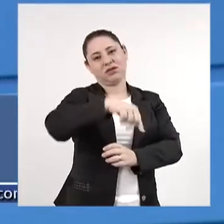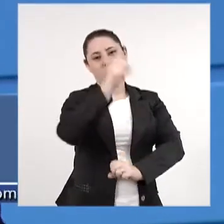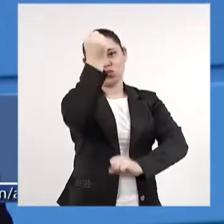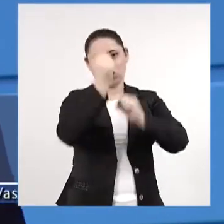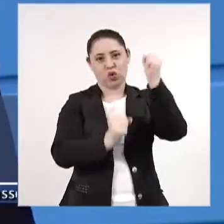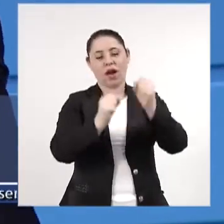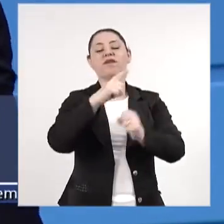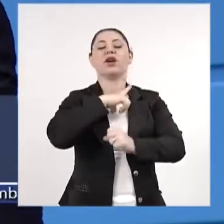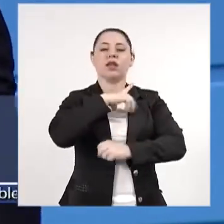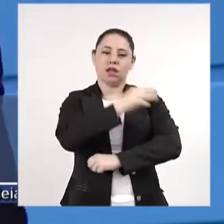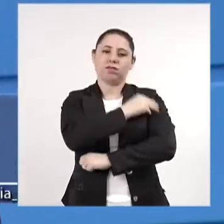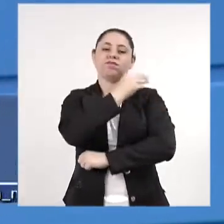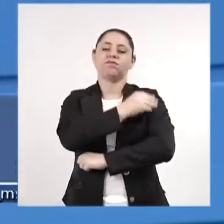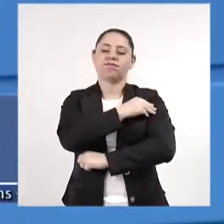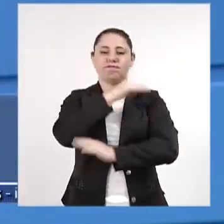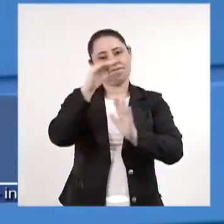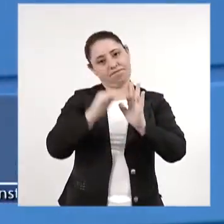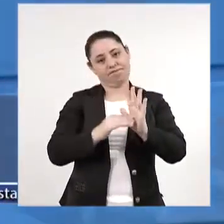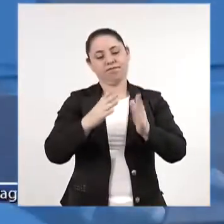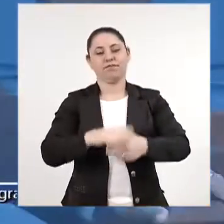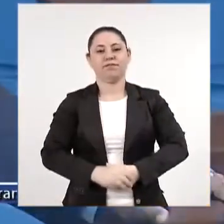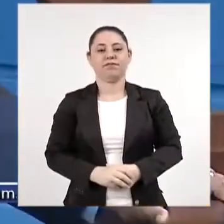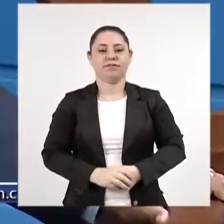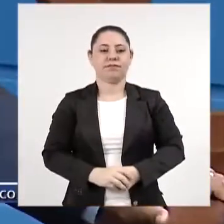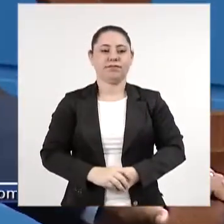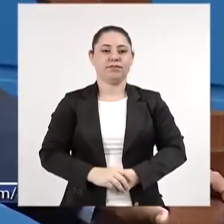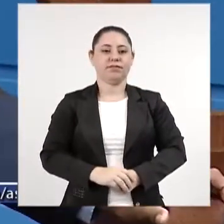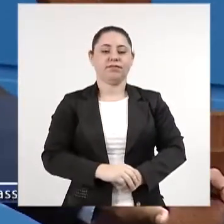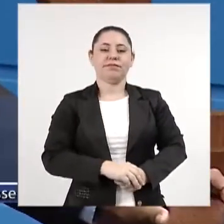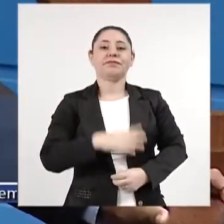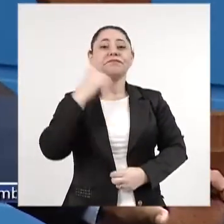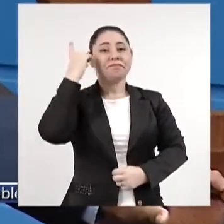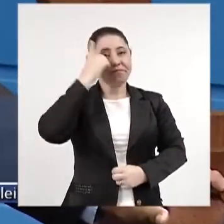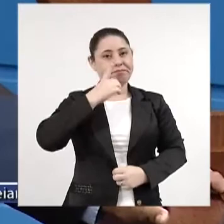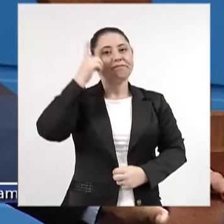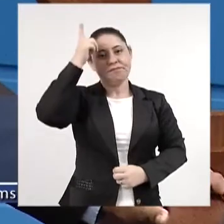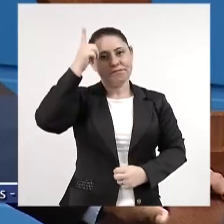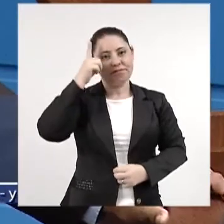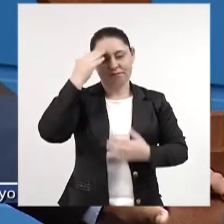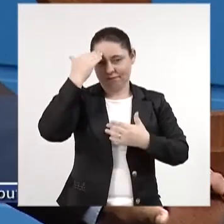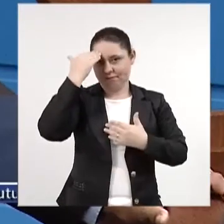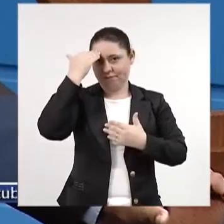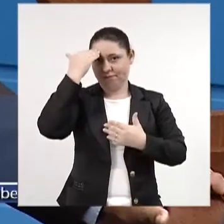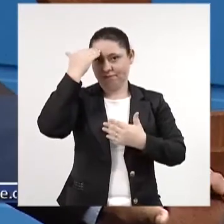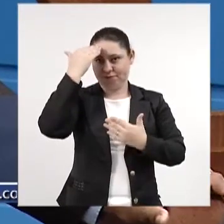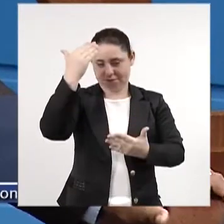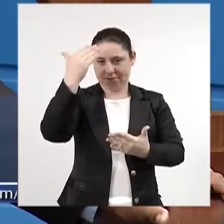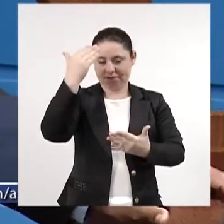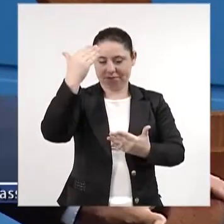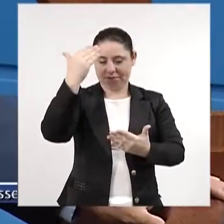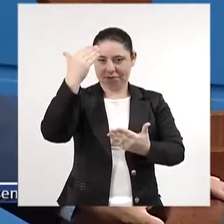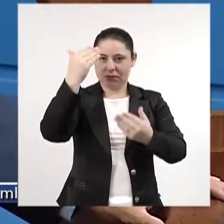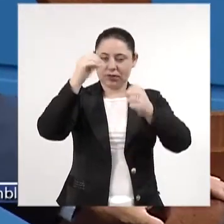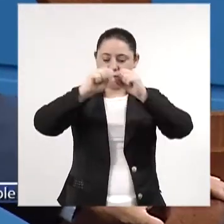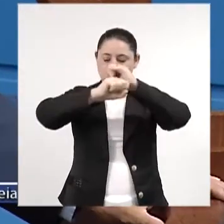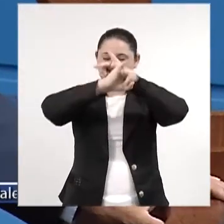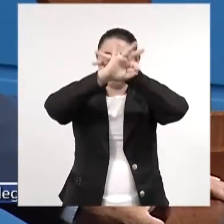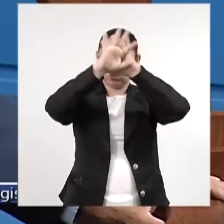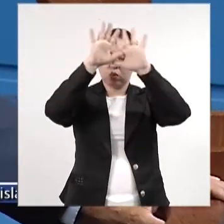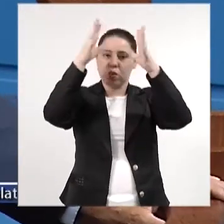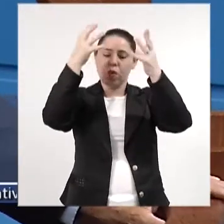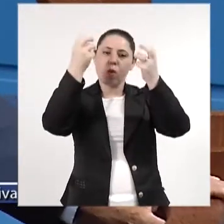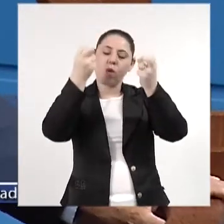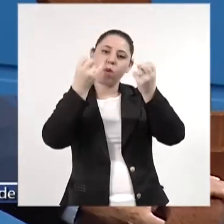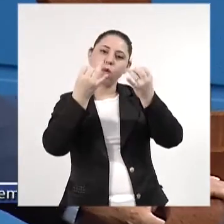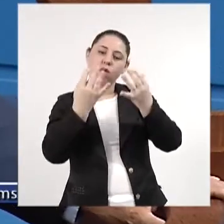combustível barato no nosso Estado. Muito obrigado. Deputado Lídio Lopes, eu agradeço o aparte esclarecedor de Vossa